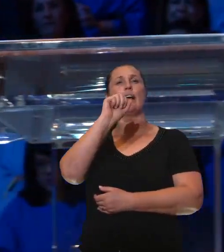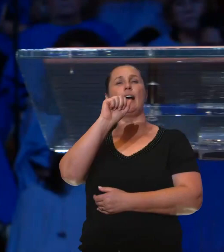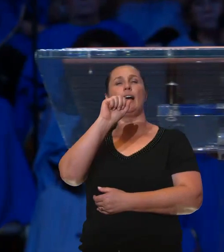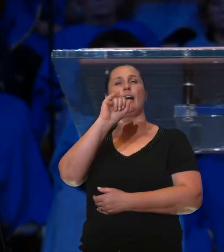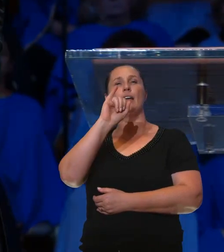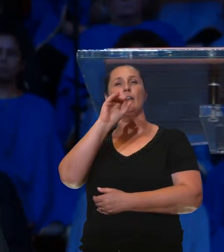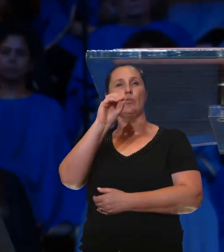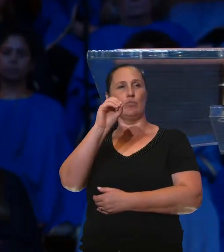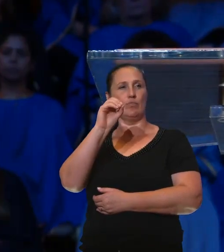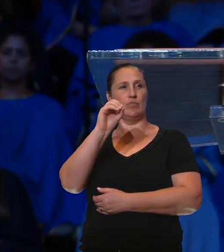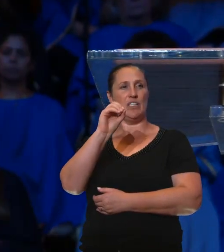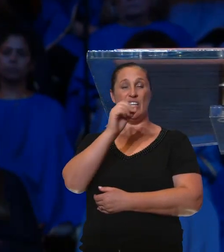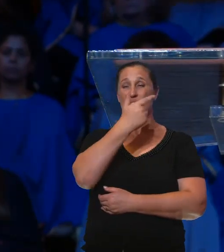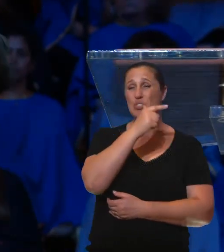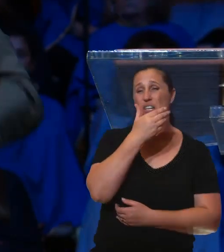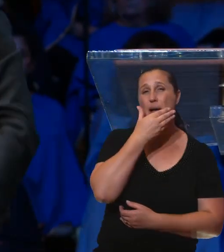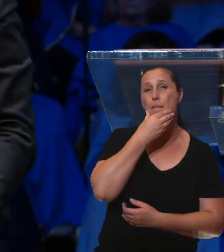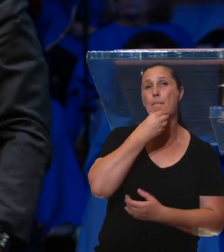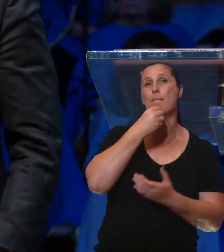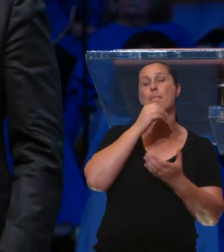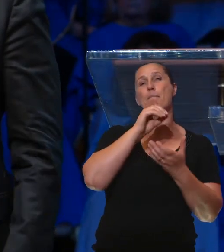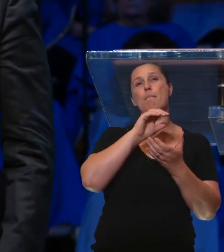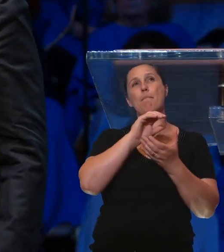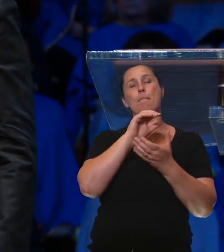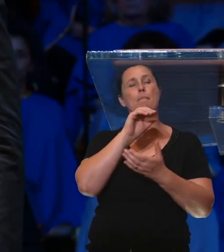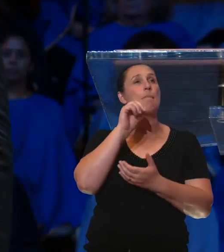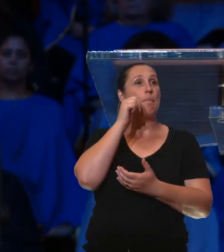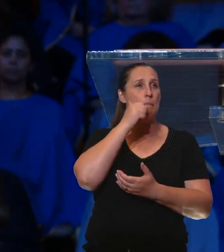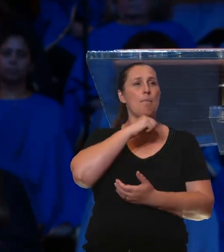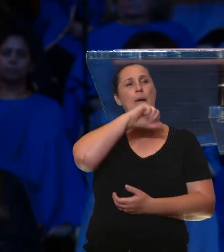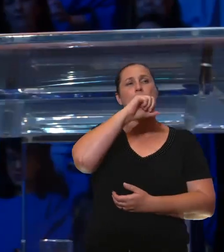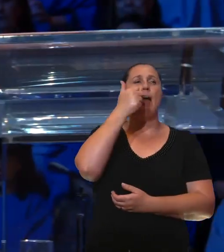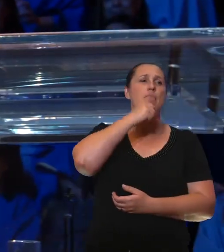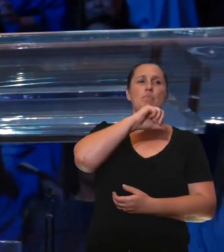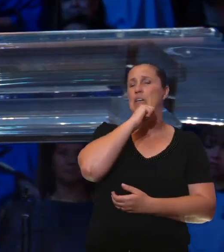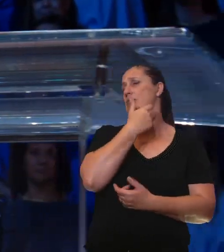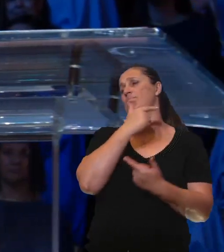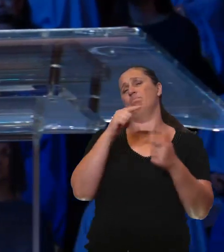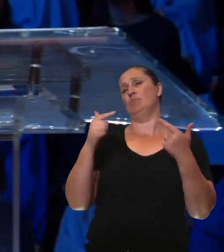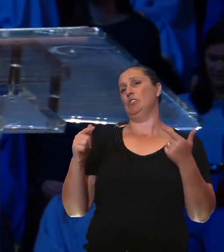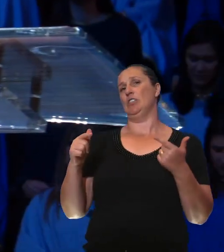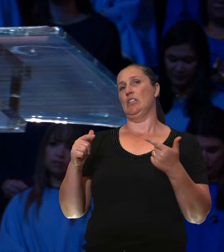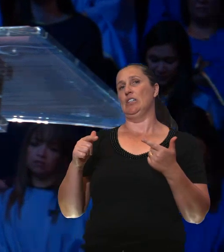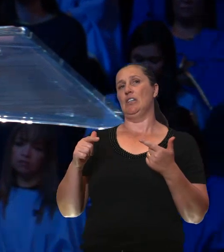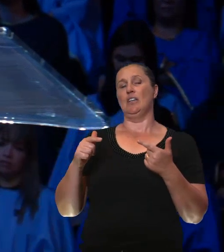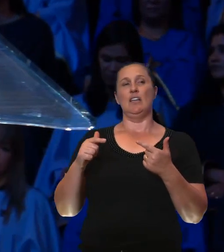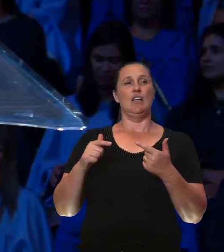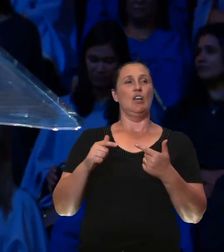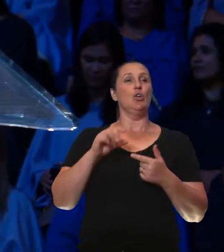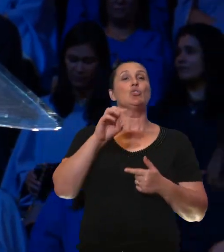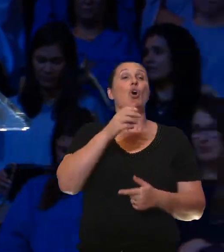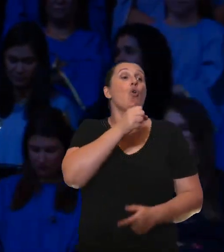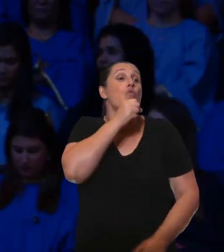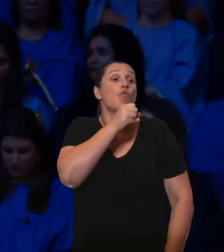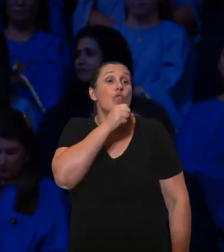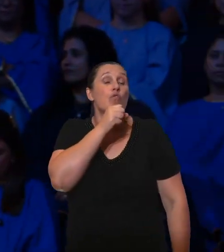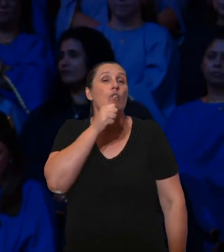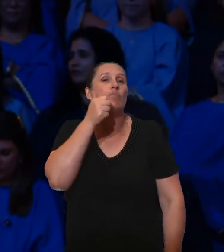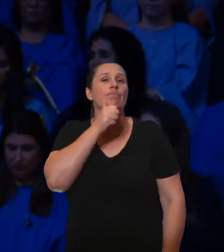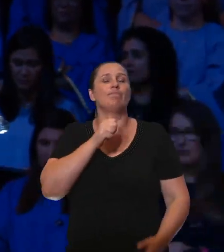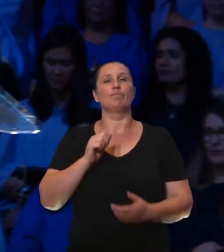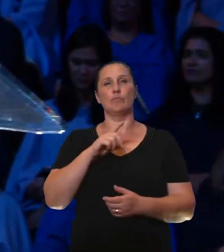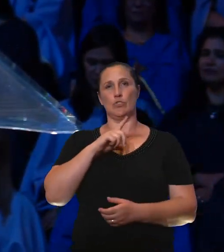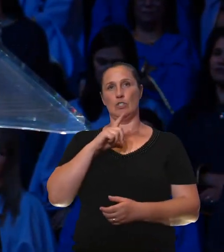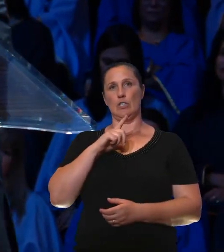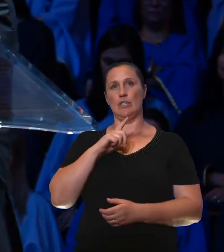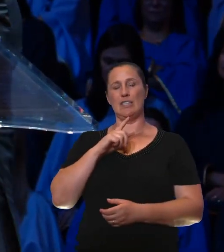Por não ter pai nem mãe, acabou entrando em maus caminhos, criado pela sua avó. Acho que